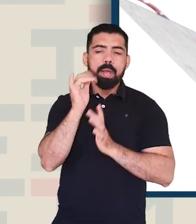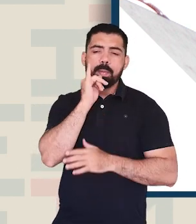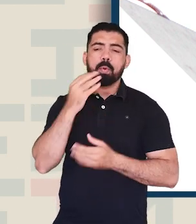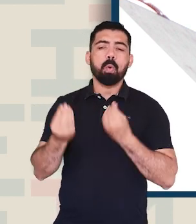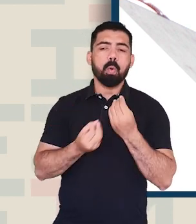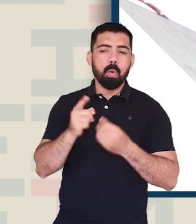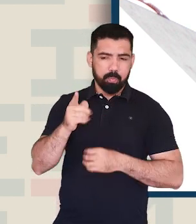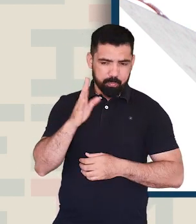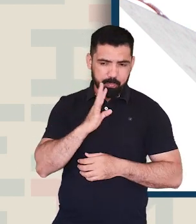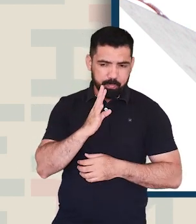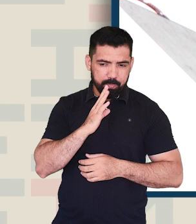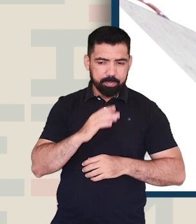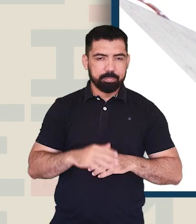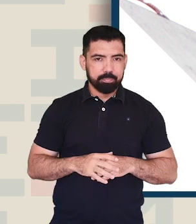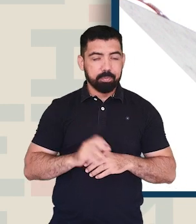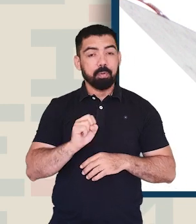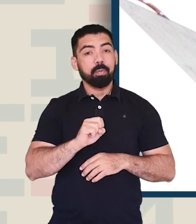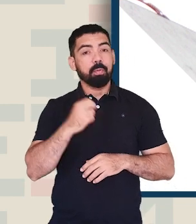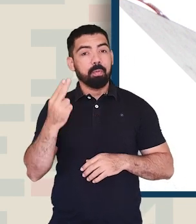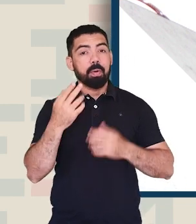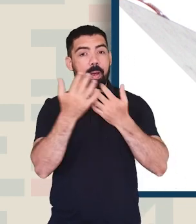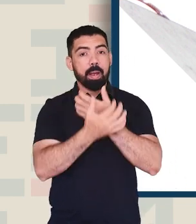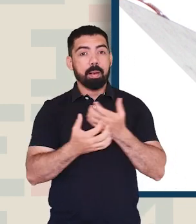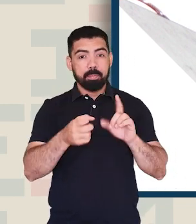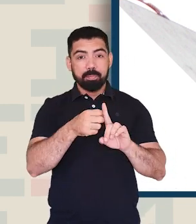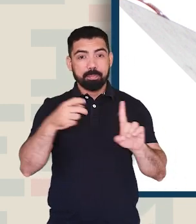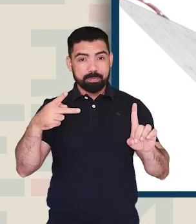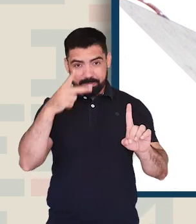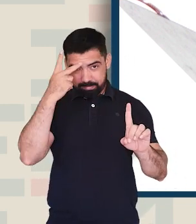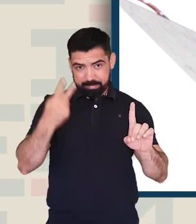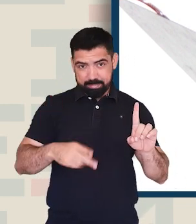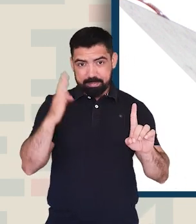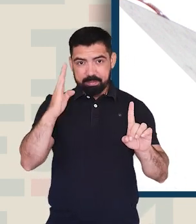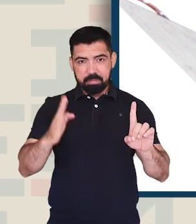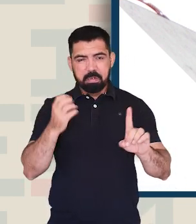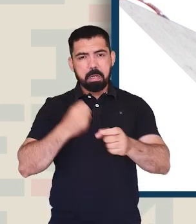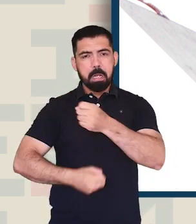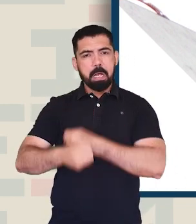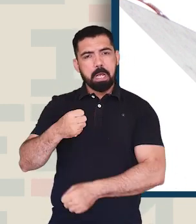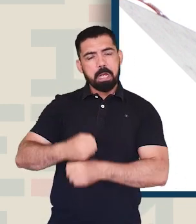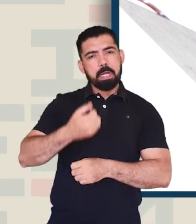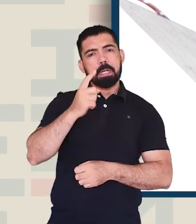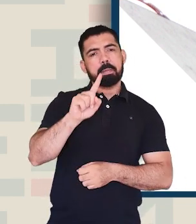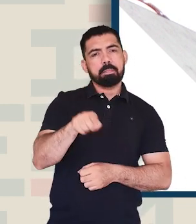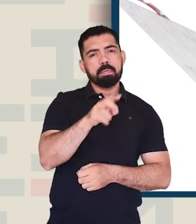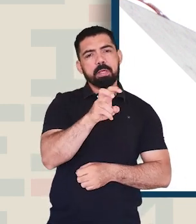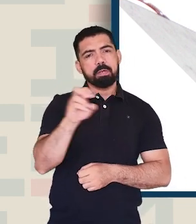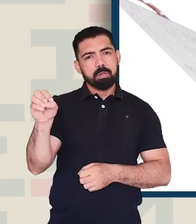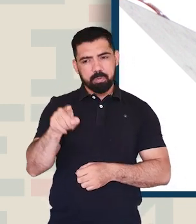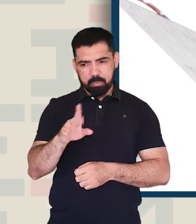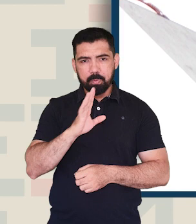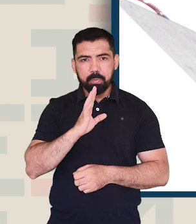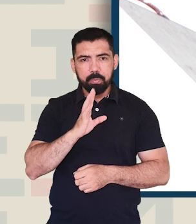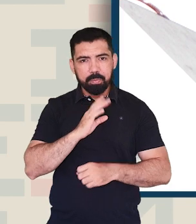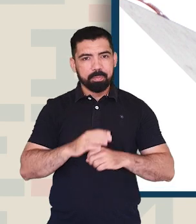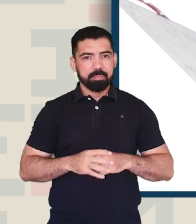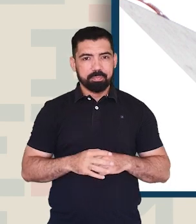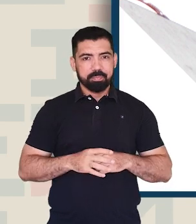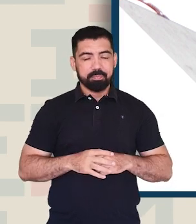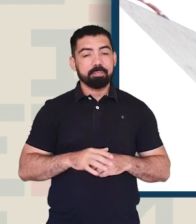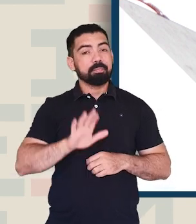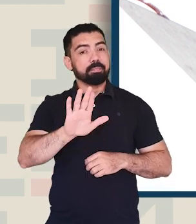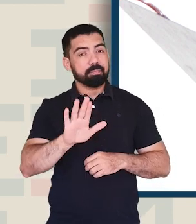como era a música dos índios brasileiros, né, de 1500? Você sabe como era a música